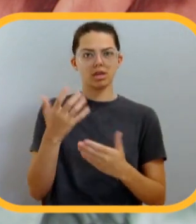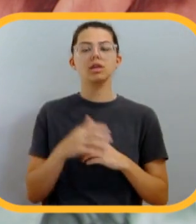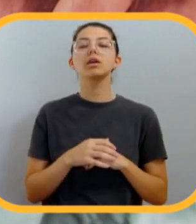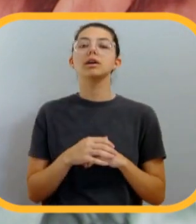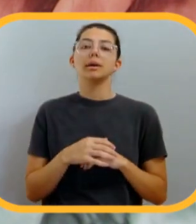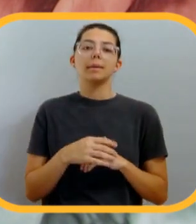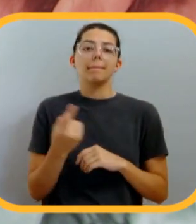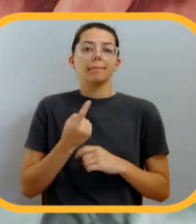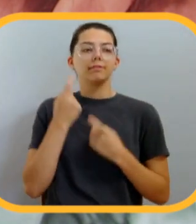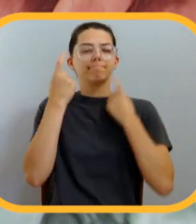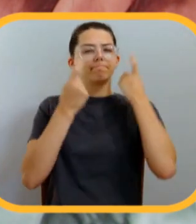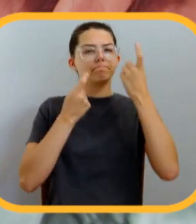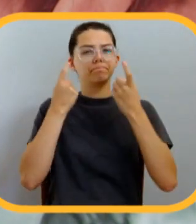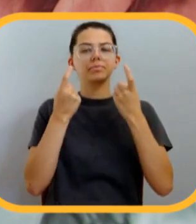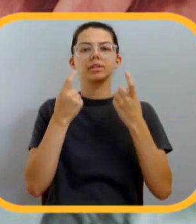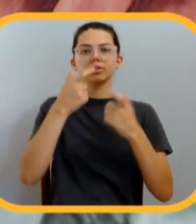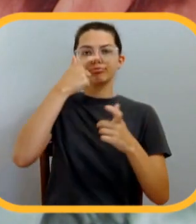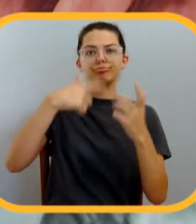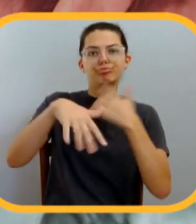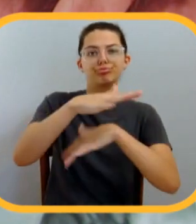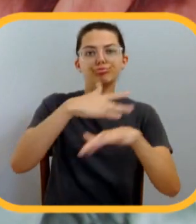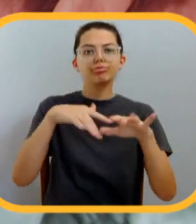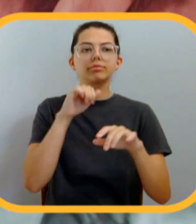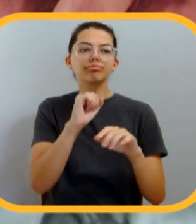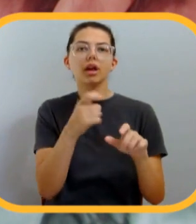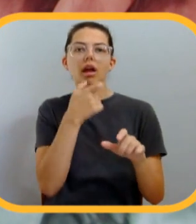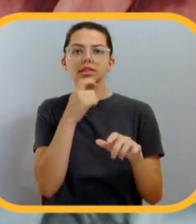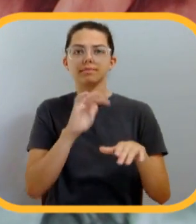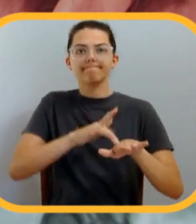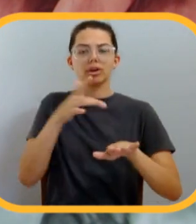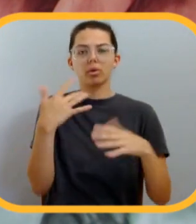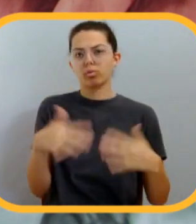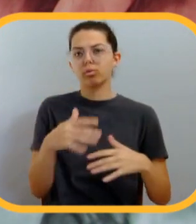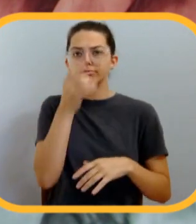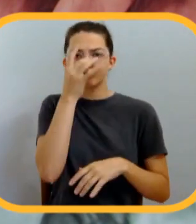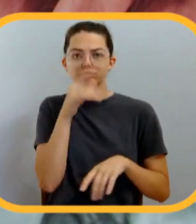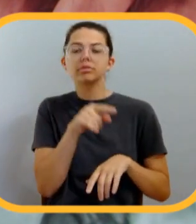inclusiva. Portanto, temos que pensar nas populações mais